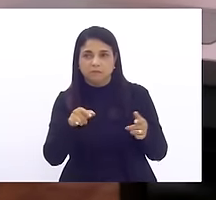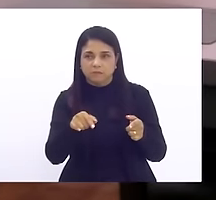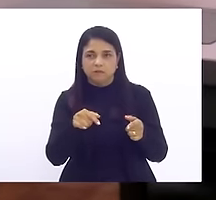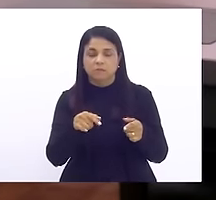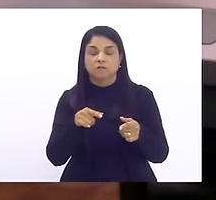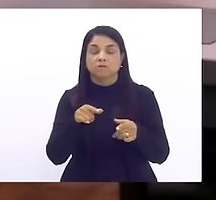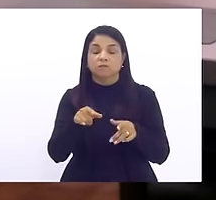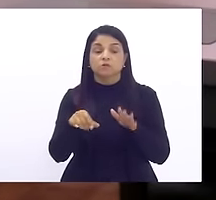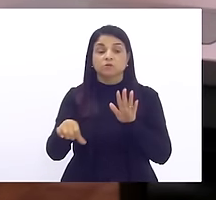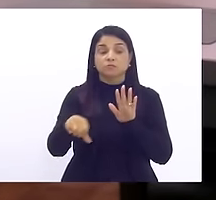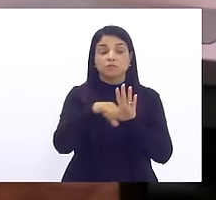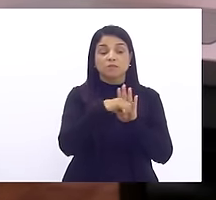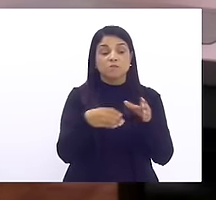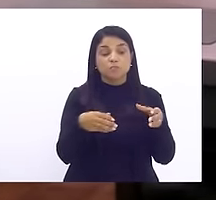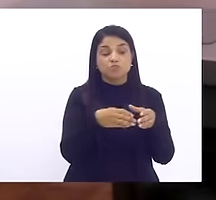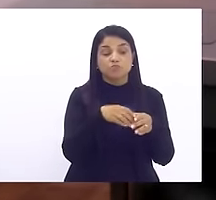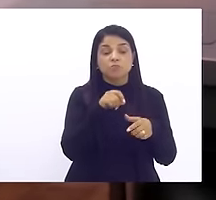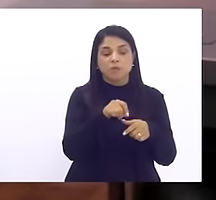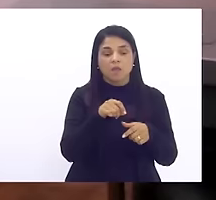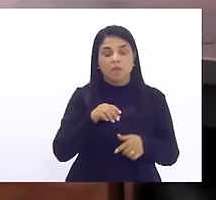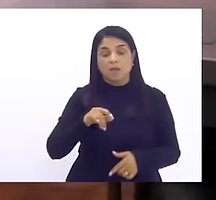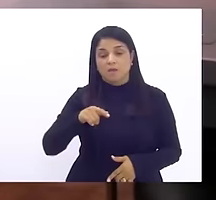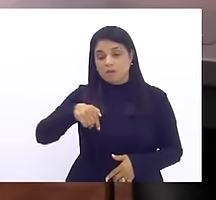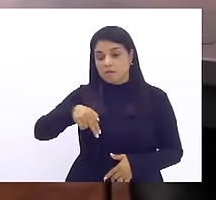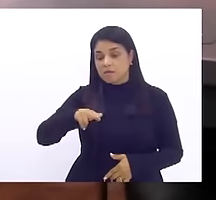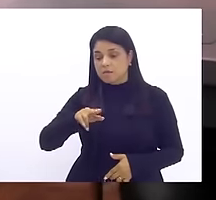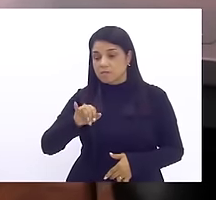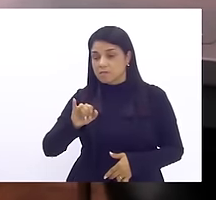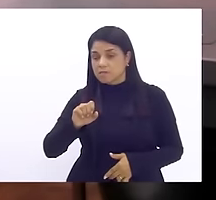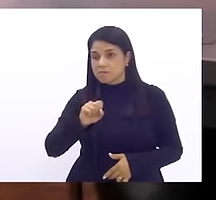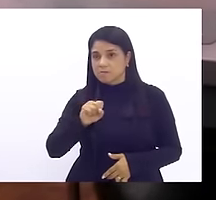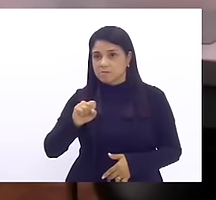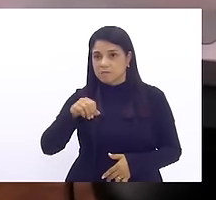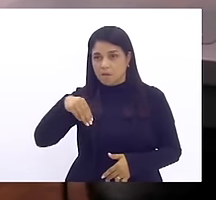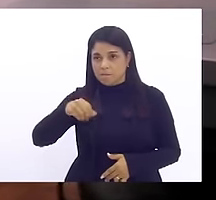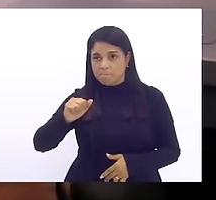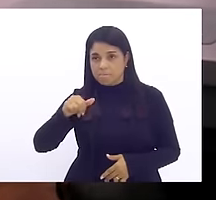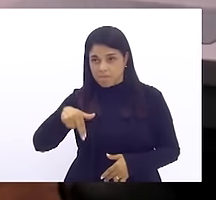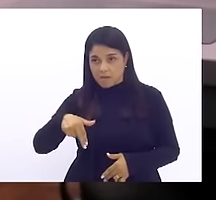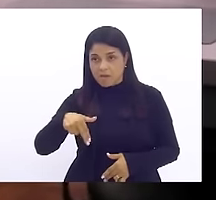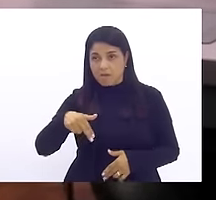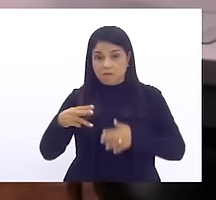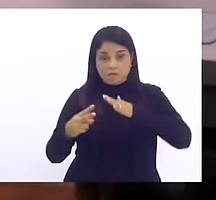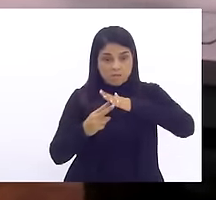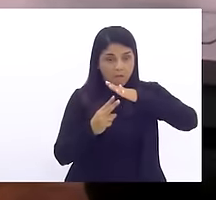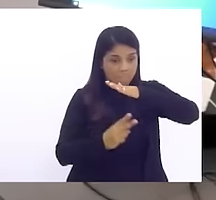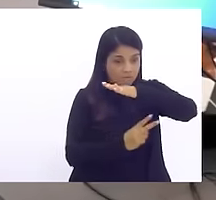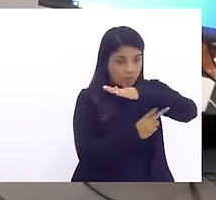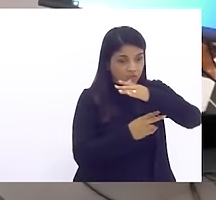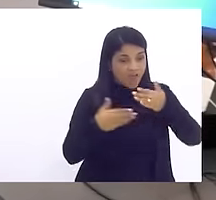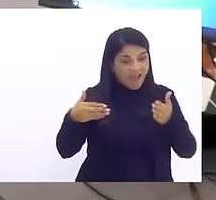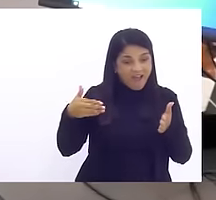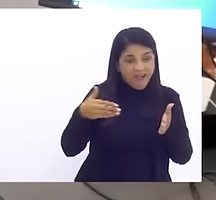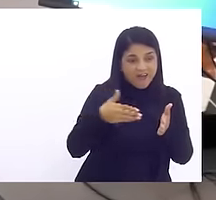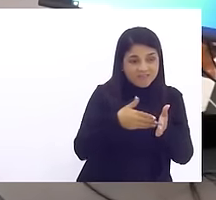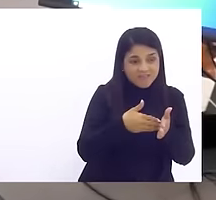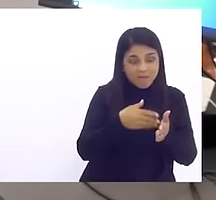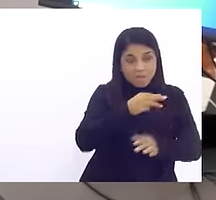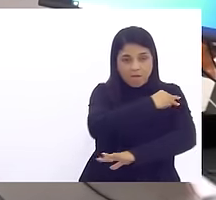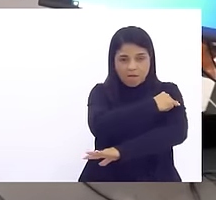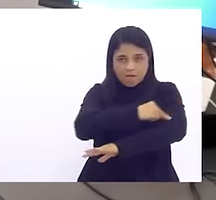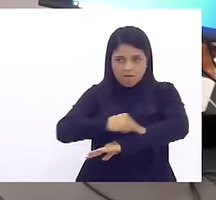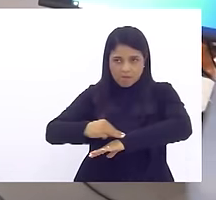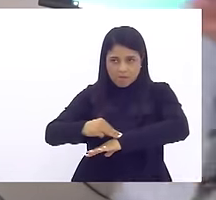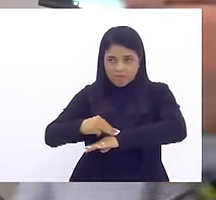um caso concreto para o senhor eu tava indo aqui sua mãe e o carro foi seguindo a gente num carro da ponte até Macaé existe violência